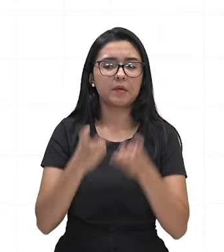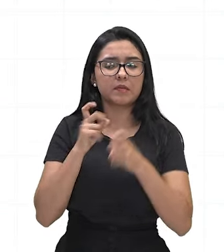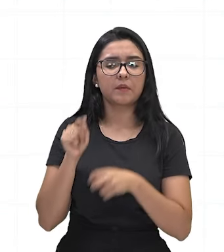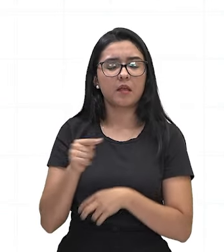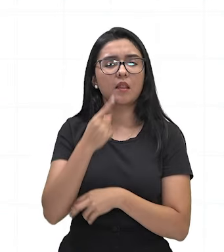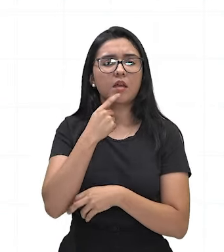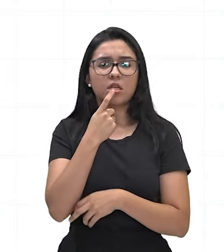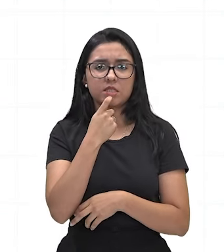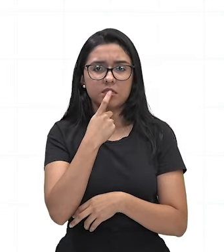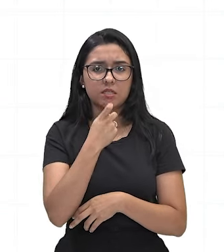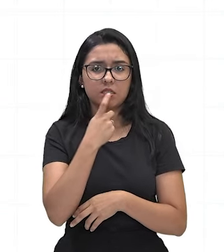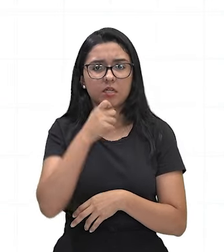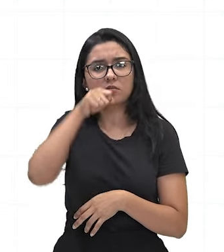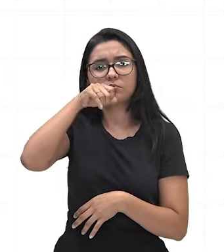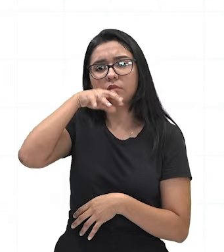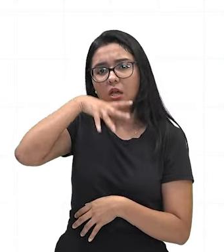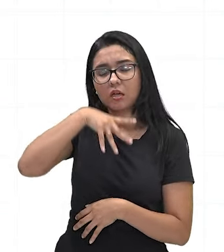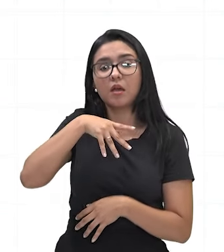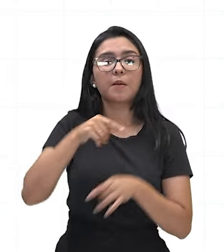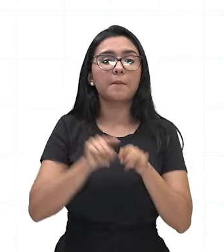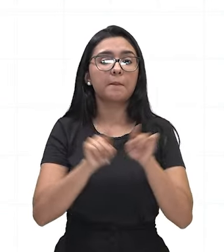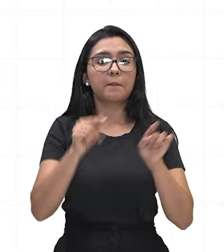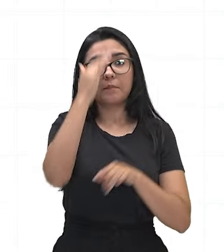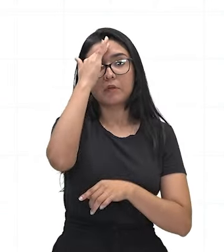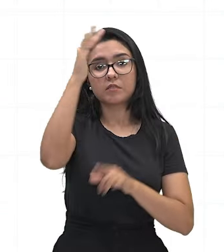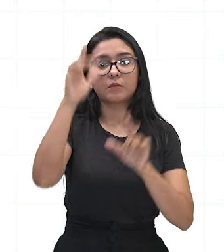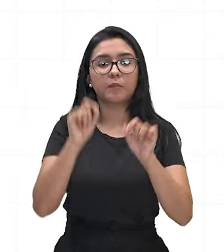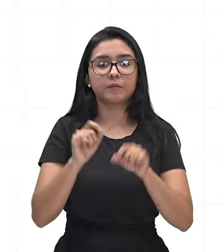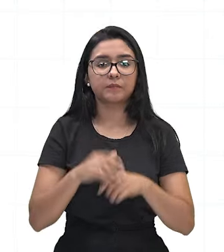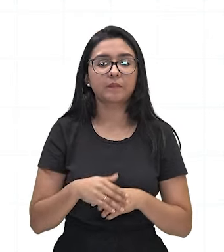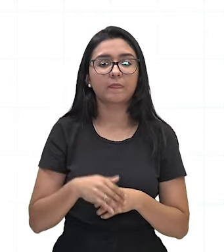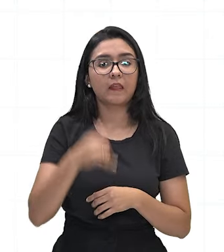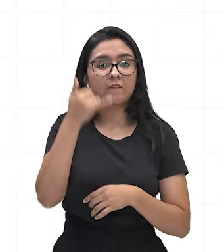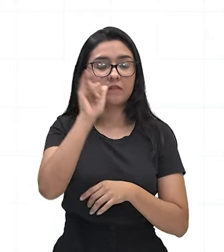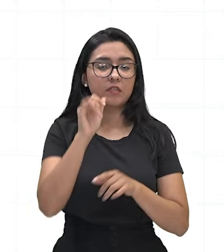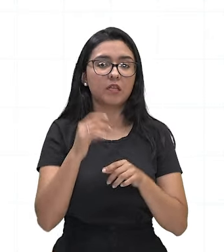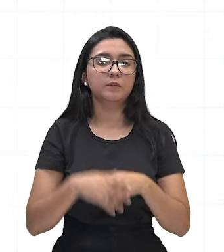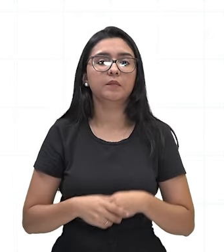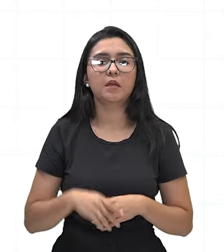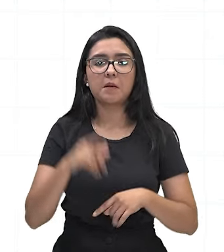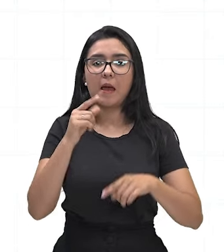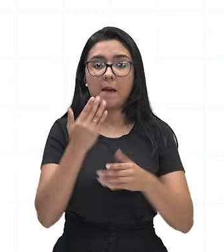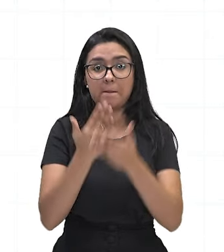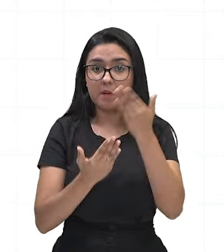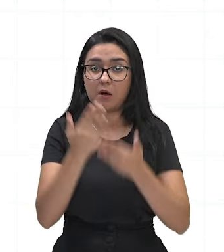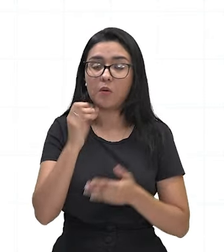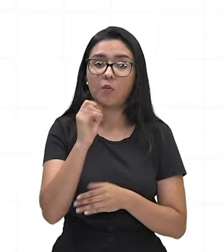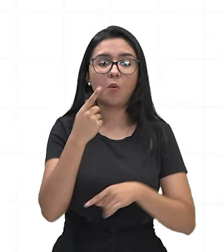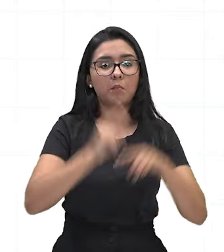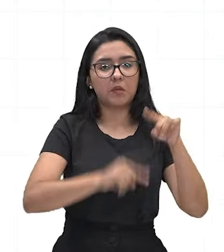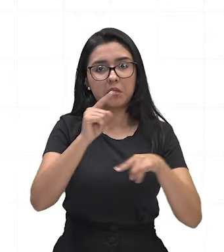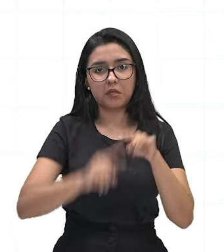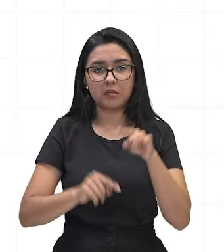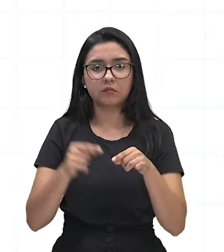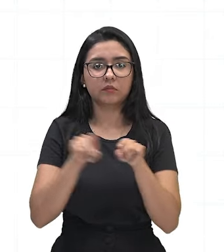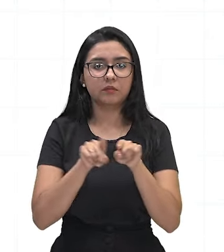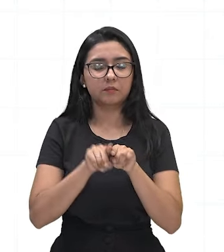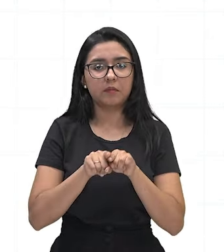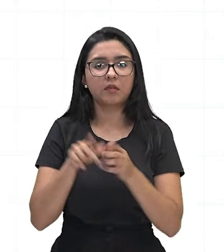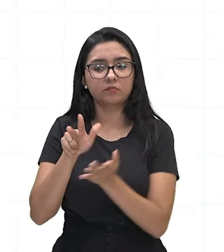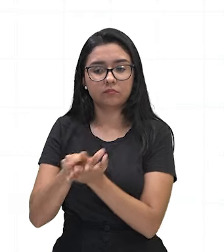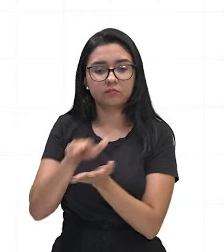sangrando e principalmente não coloque a mão ou objeto na boca da vítima não tente tirar a vítima do